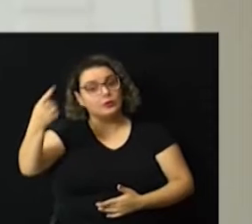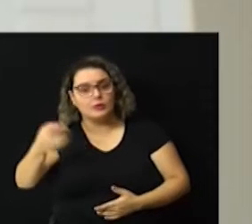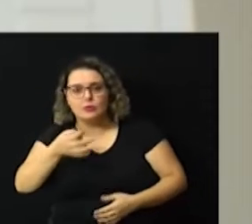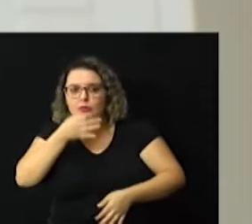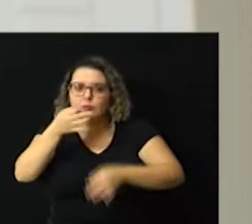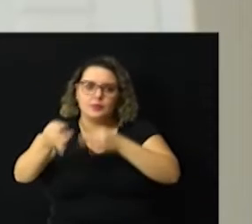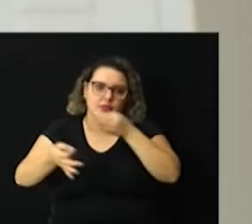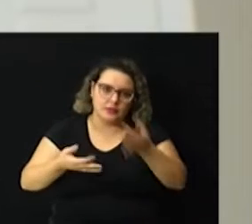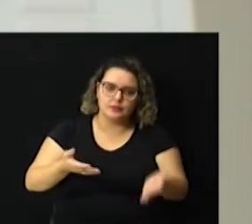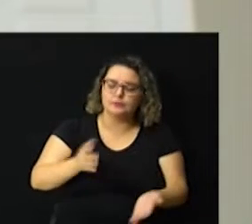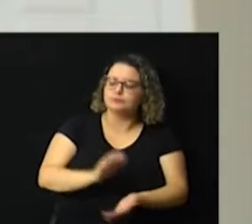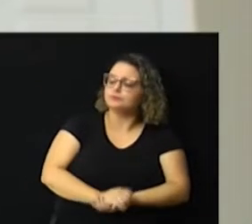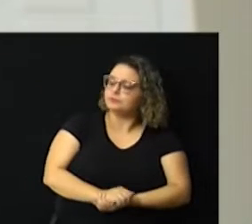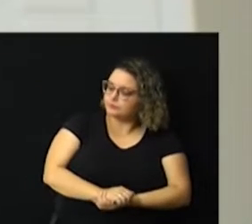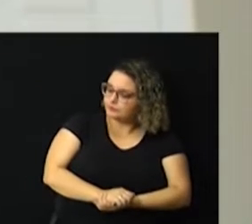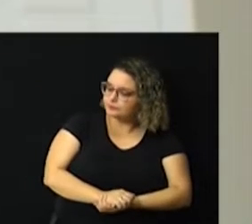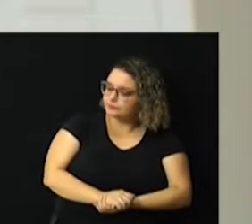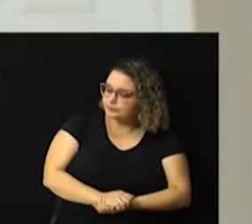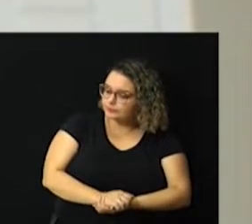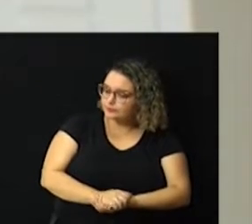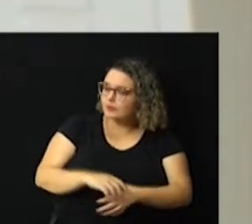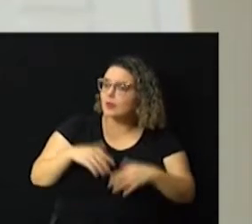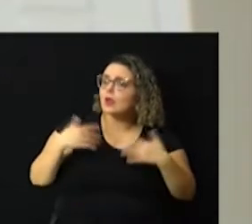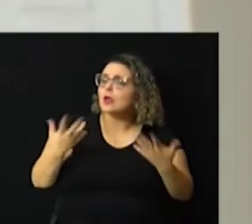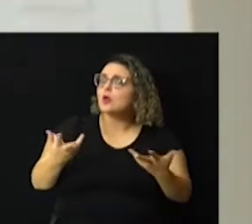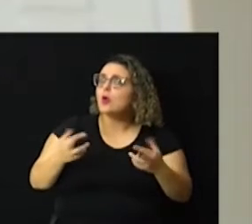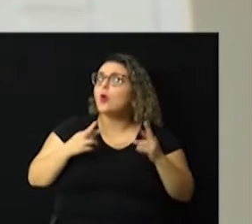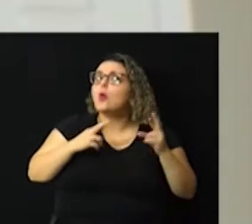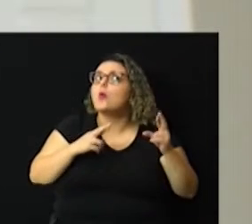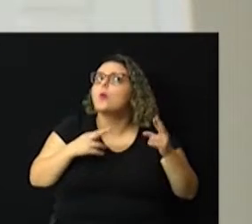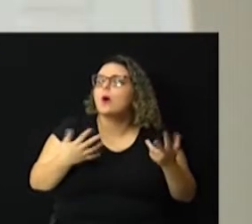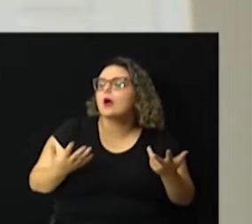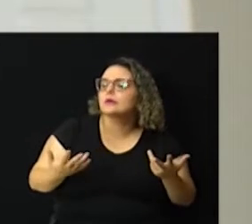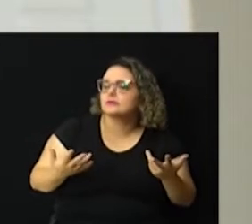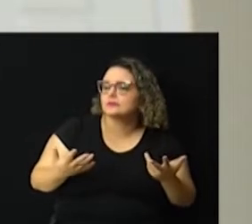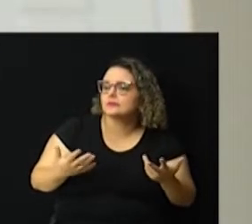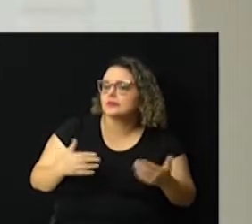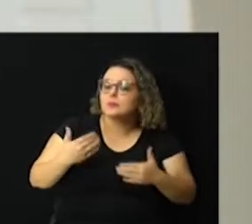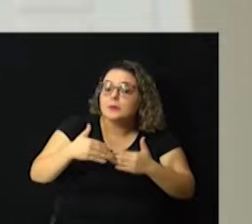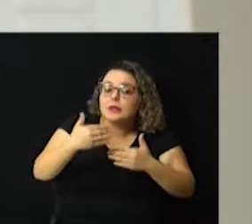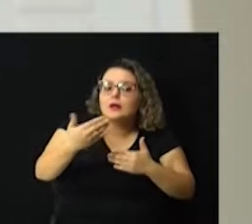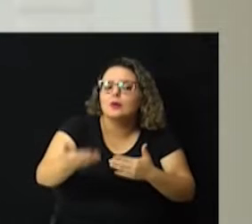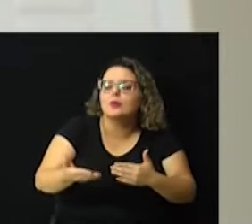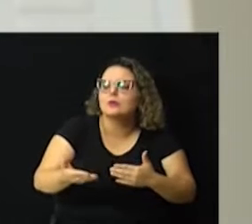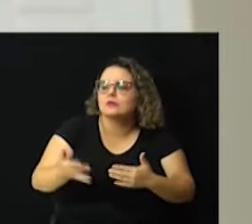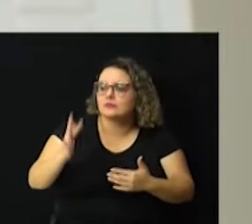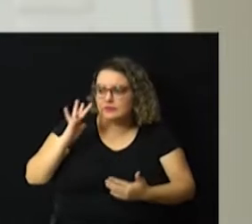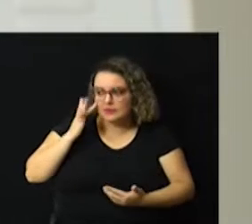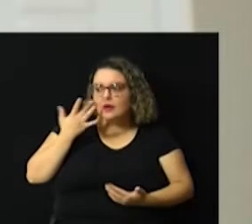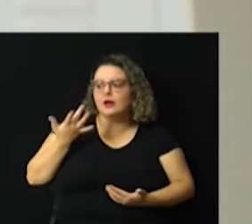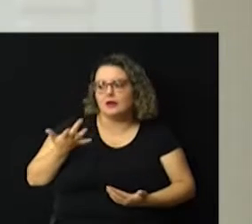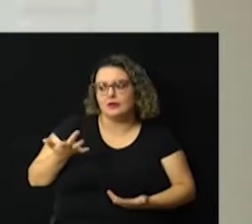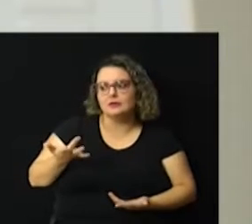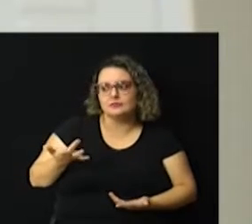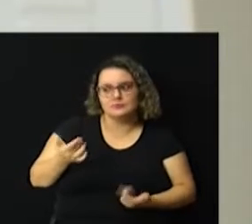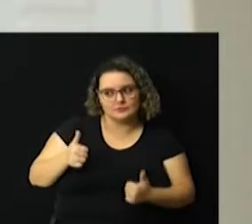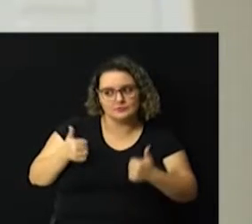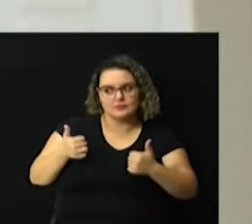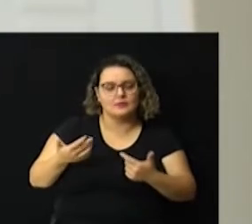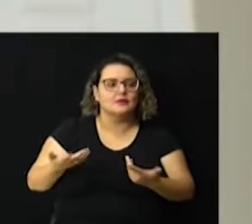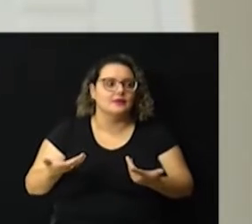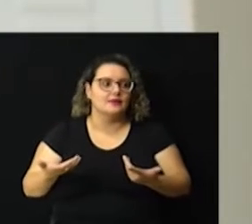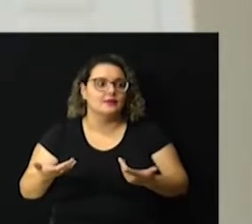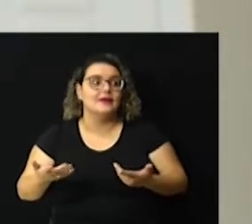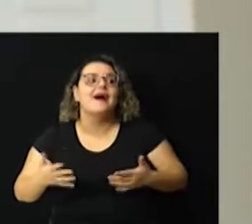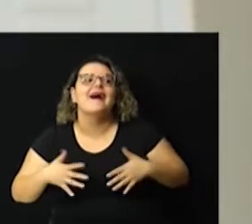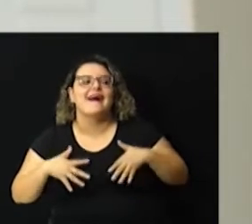sobre. Tá. E qual é a sua expectativa aí para a próxima fase? Você acha que... Tô bem entusiasmado.